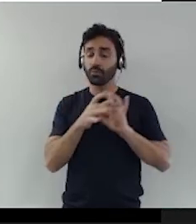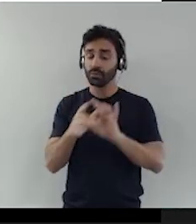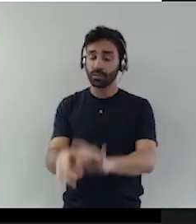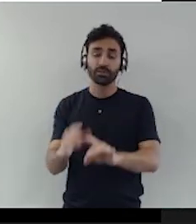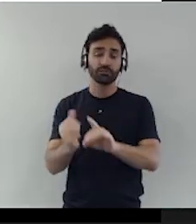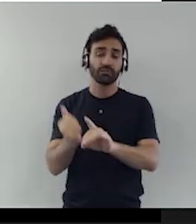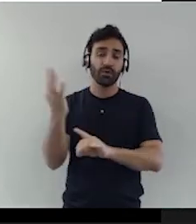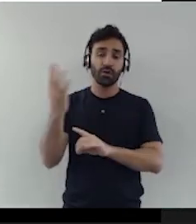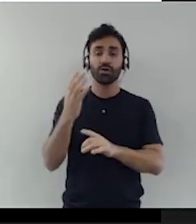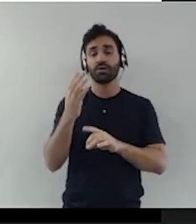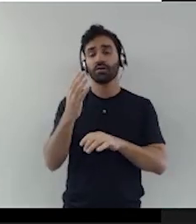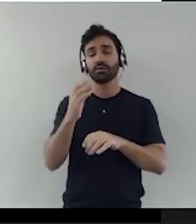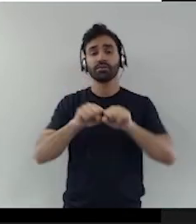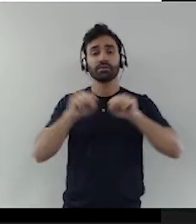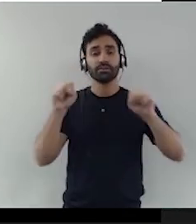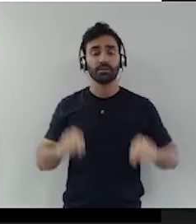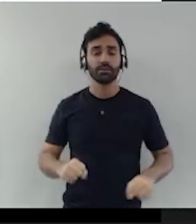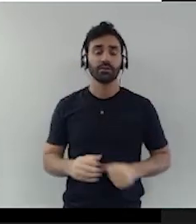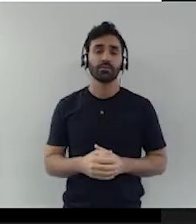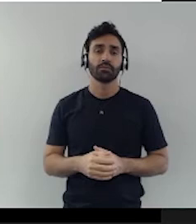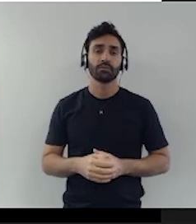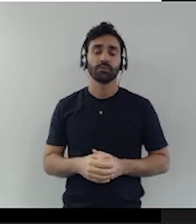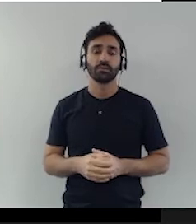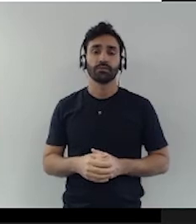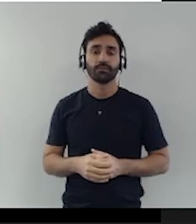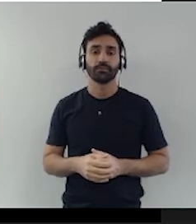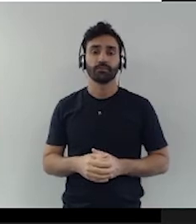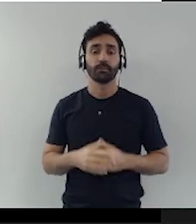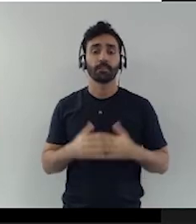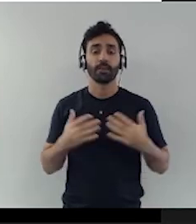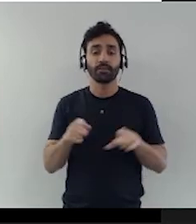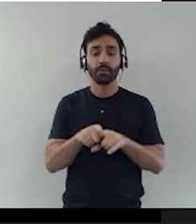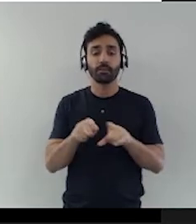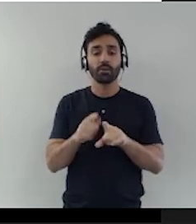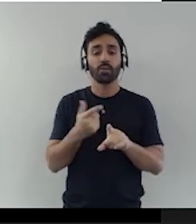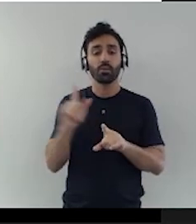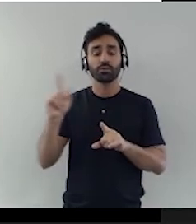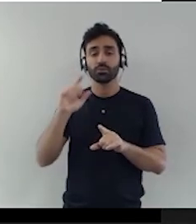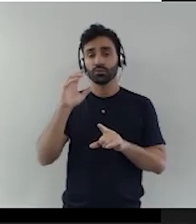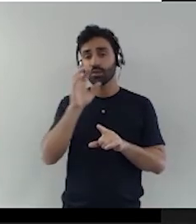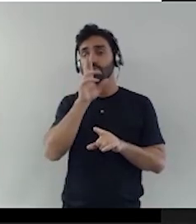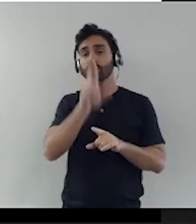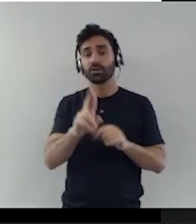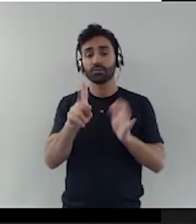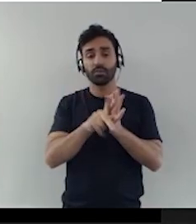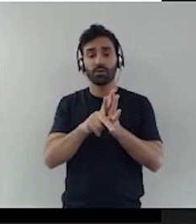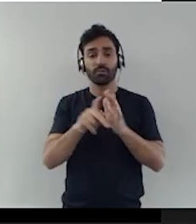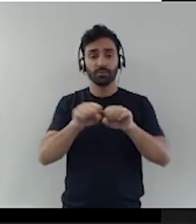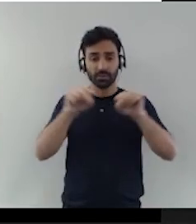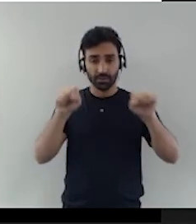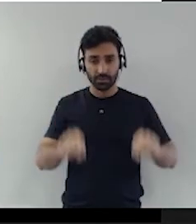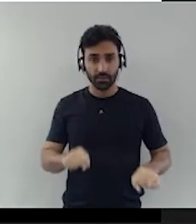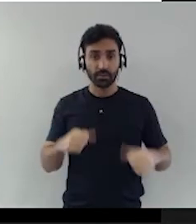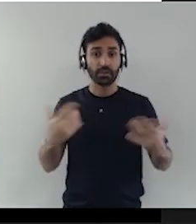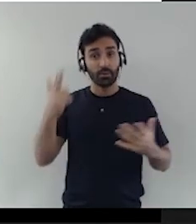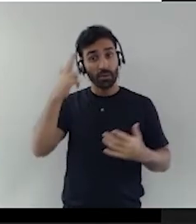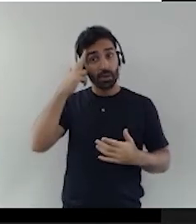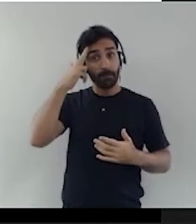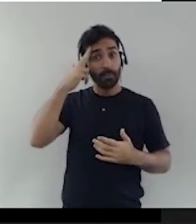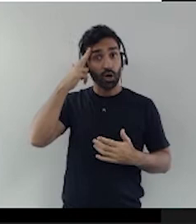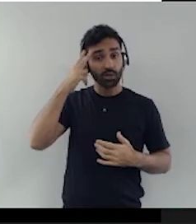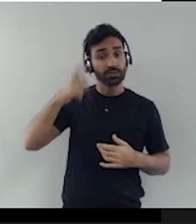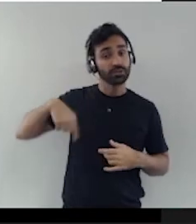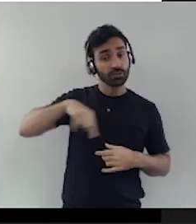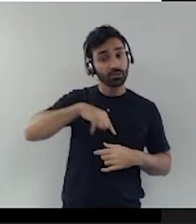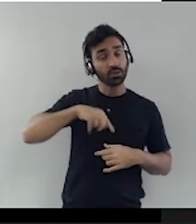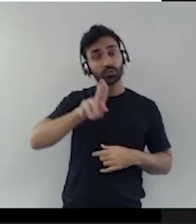sistema, como o sistema funciona e outros possíveis resultados do sistema. A hipótese que usamos e que está